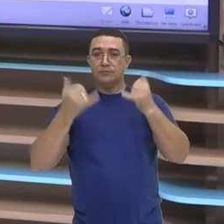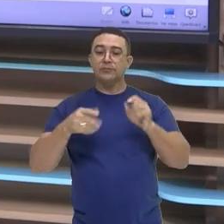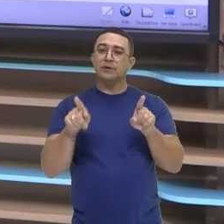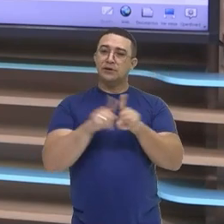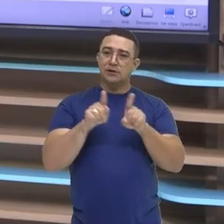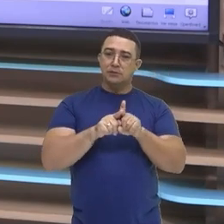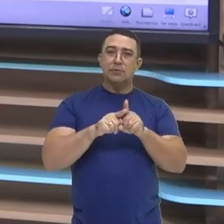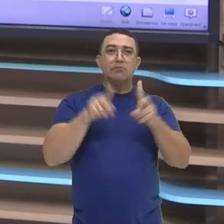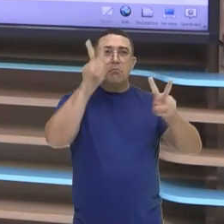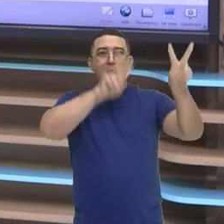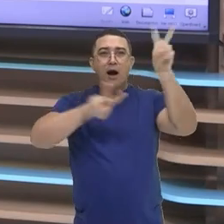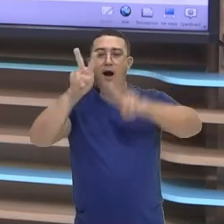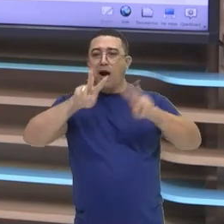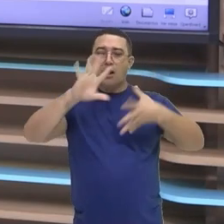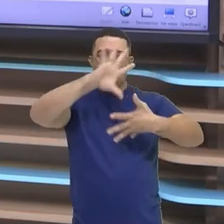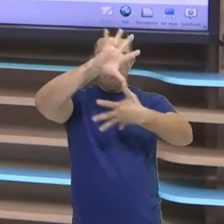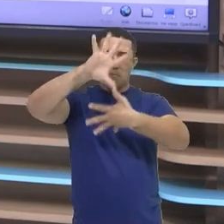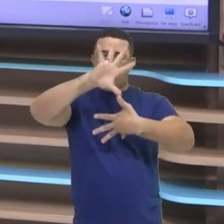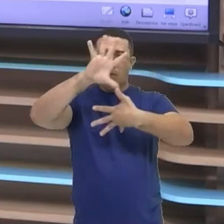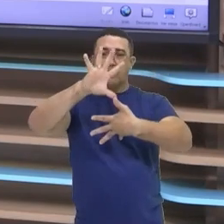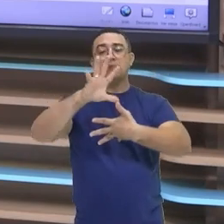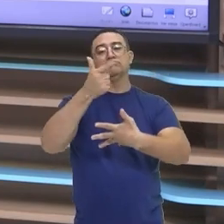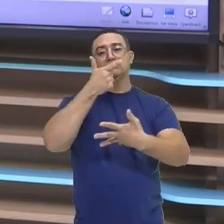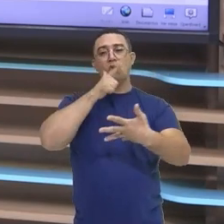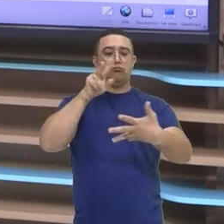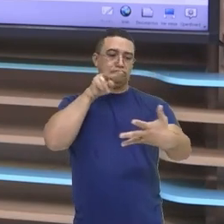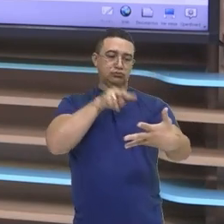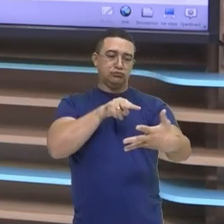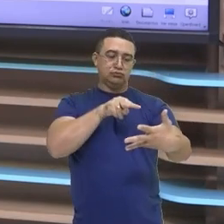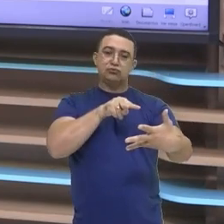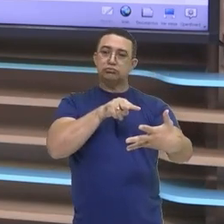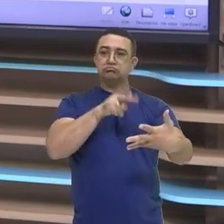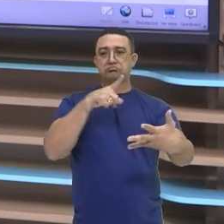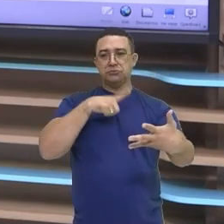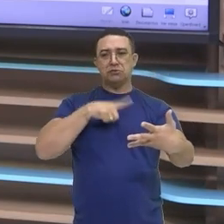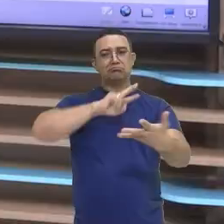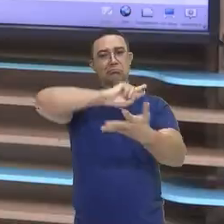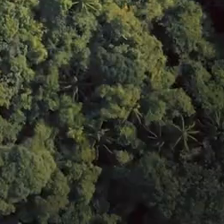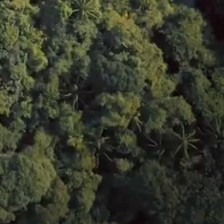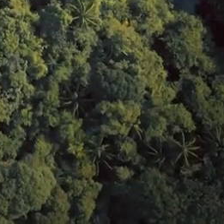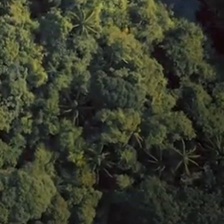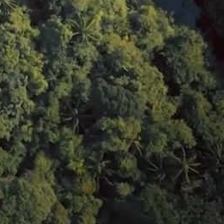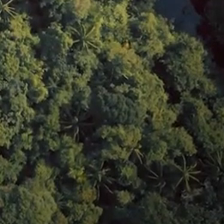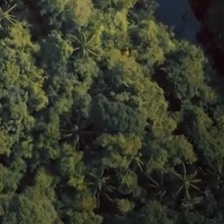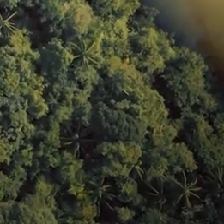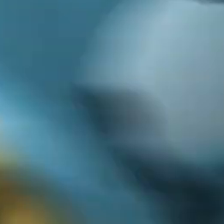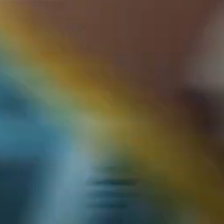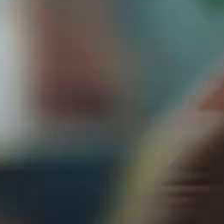também observa no mapa, né? A partir disso, a gente consegue ter muitas informações.